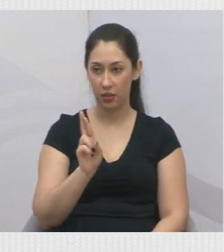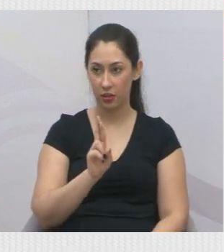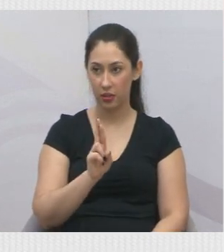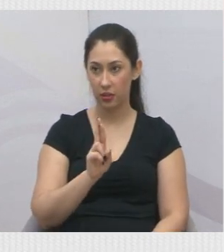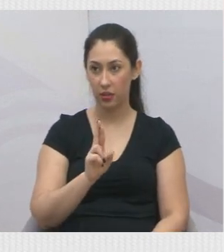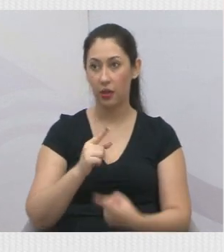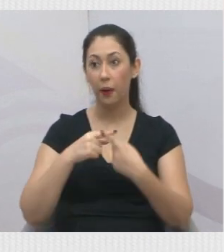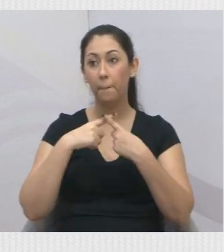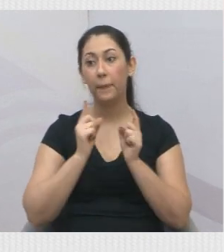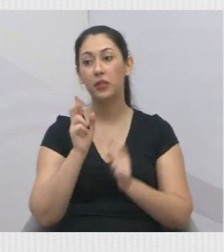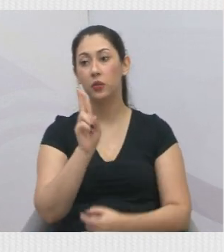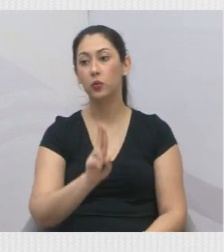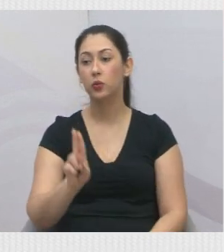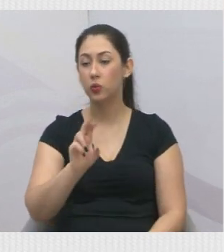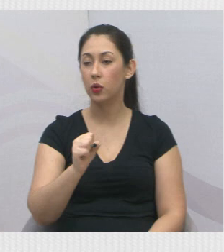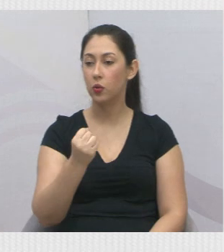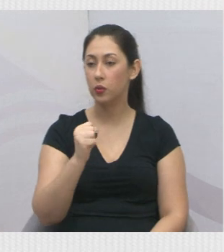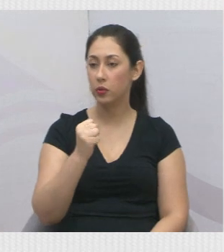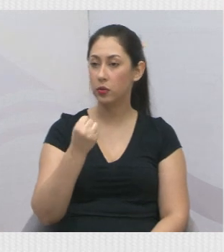932.276.000, na qual foi gasto